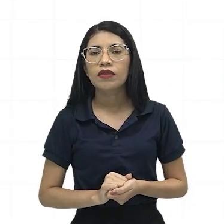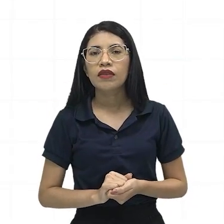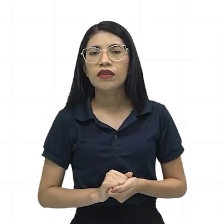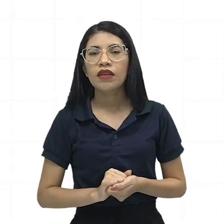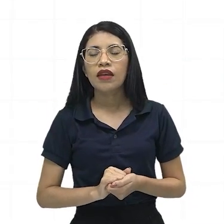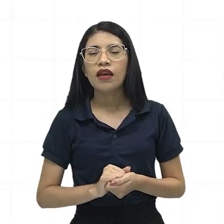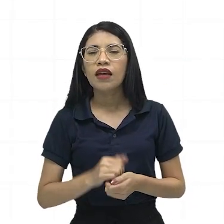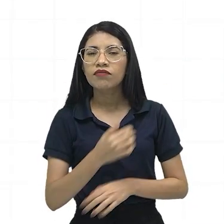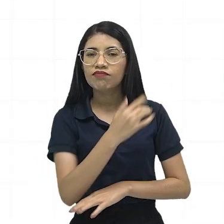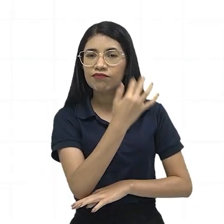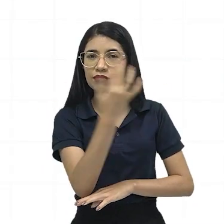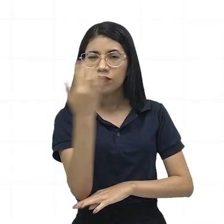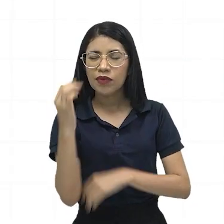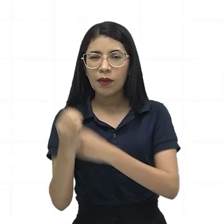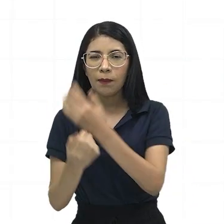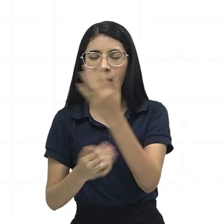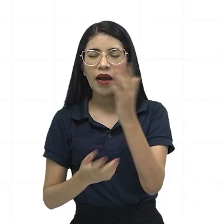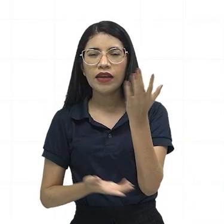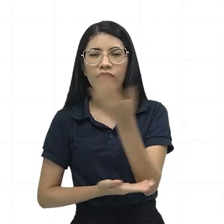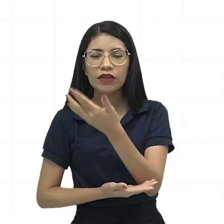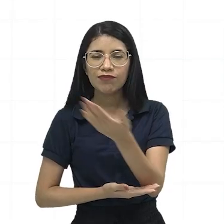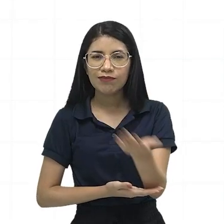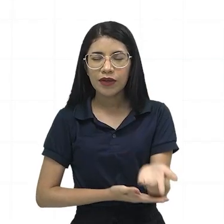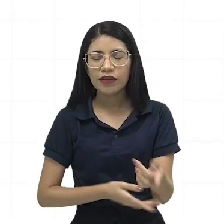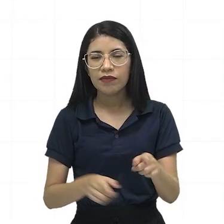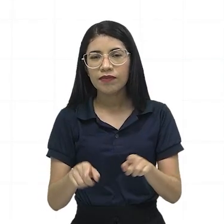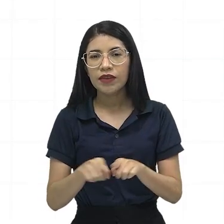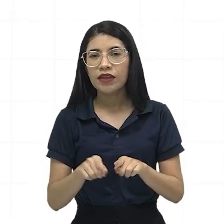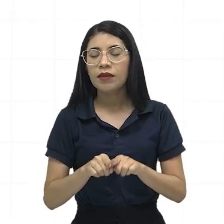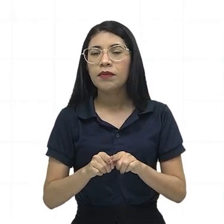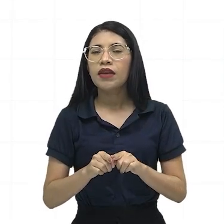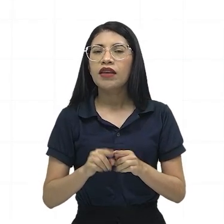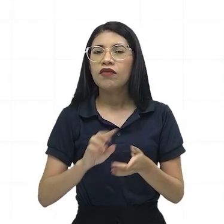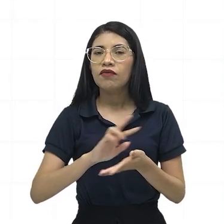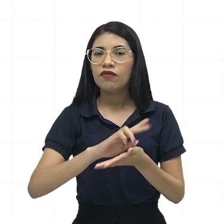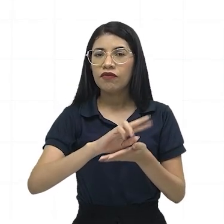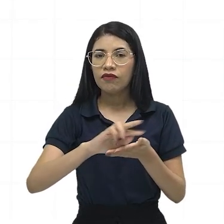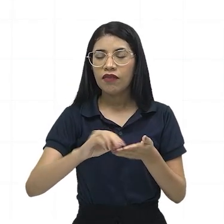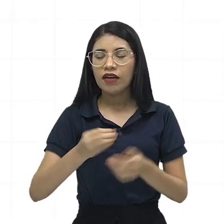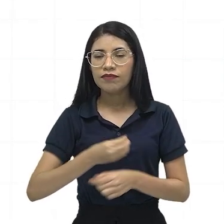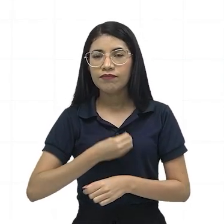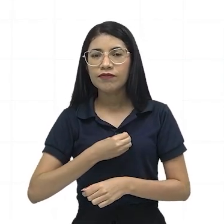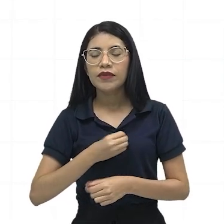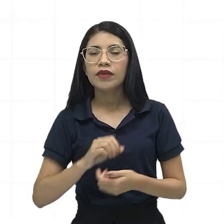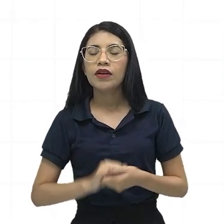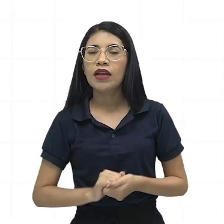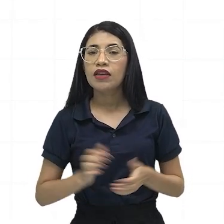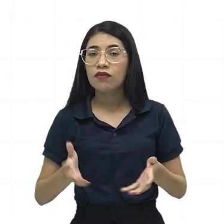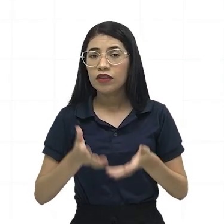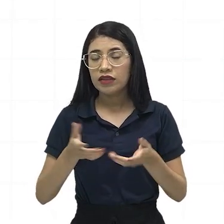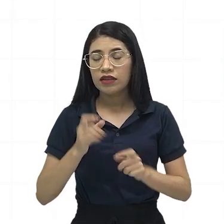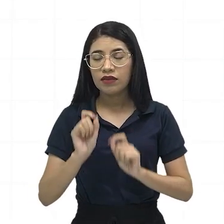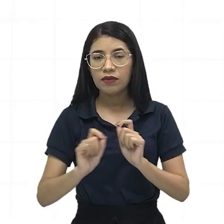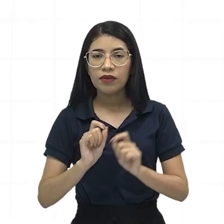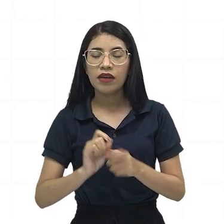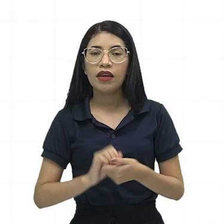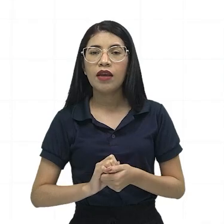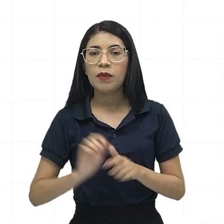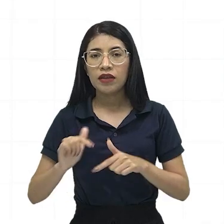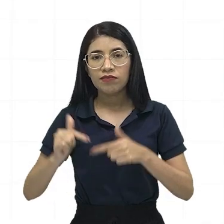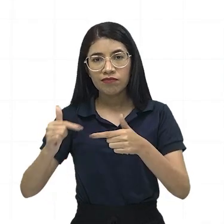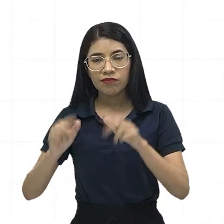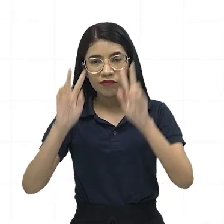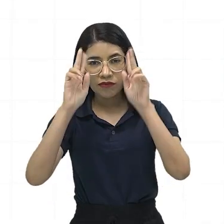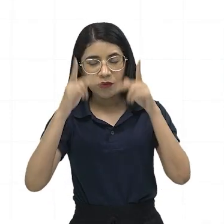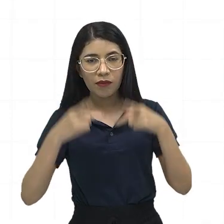florestas e outros ecossistemas naturais, muitas vezes impulsionado por atividades humanas. Lembrando